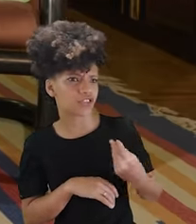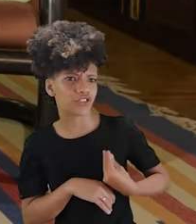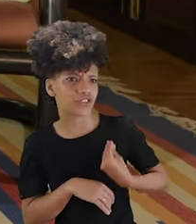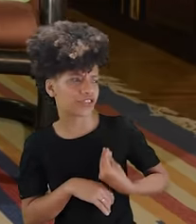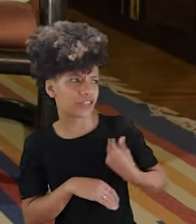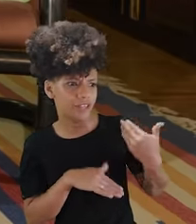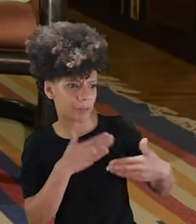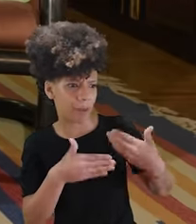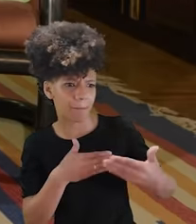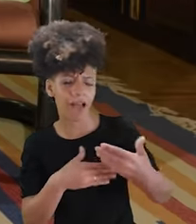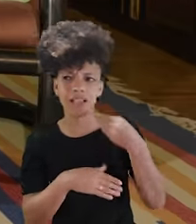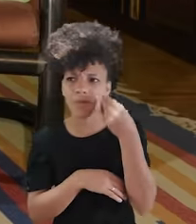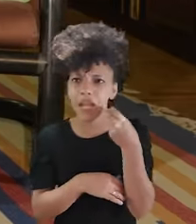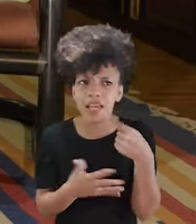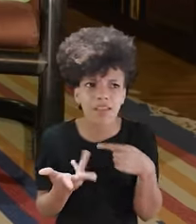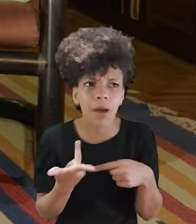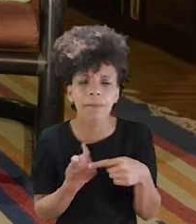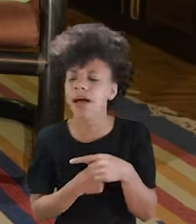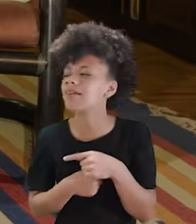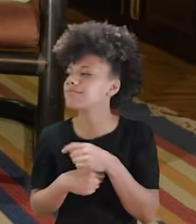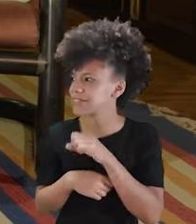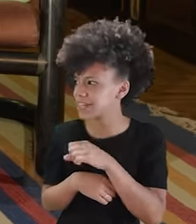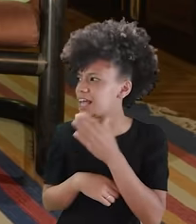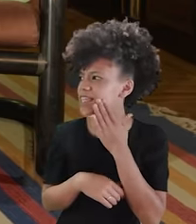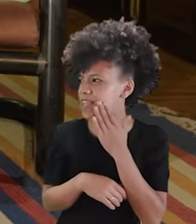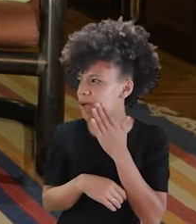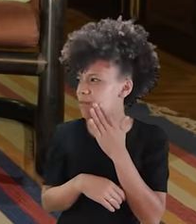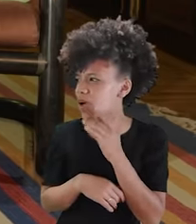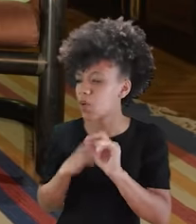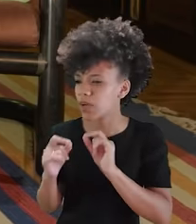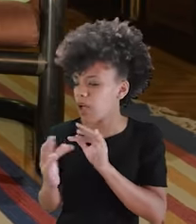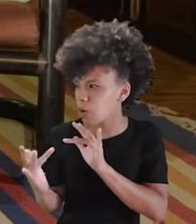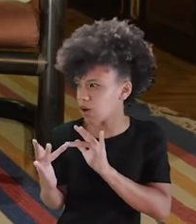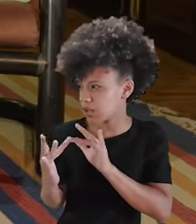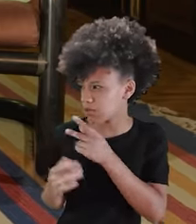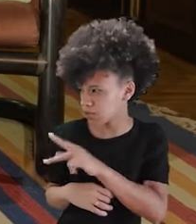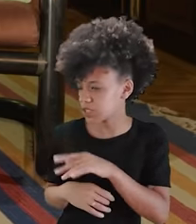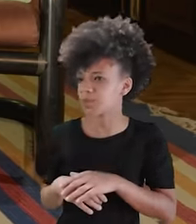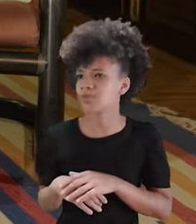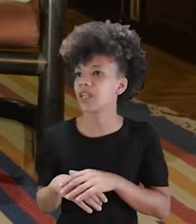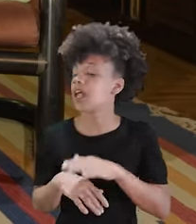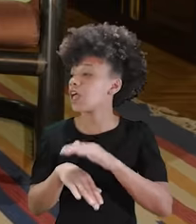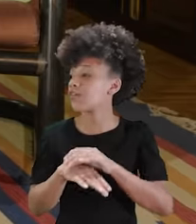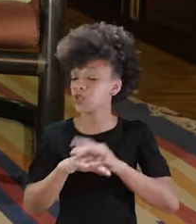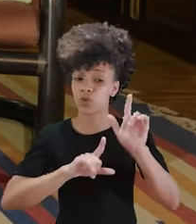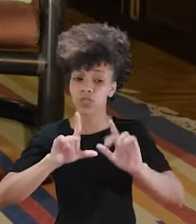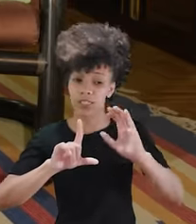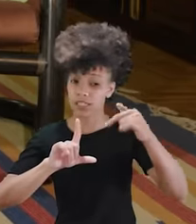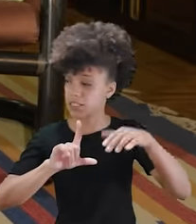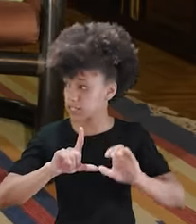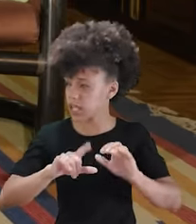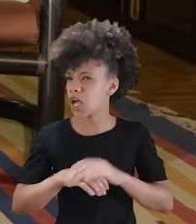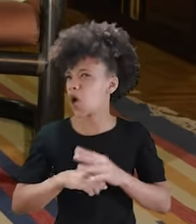falando aquilo me conecto com você eu fiz você que ser eu sei que ser Durante 45 anos eu fiz todas as viagens internacionais todas mas boa parte das